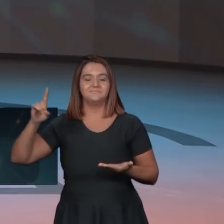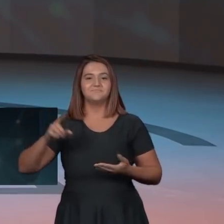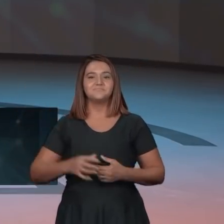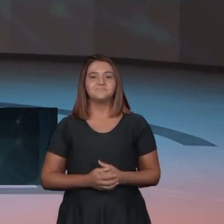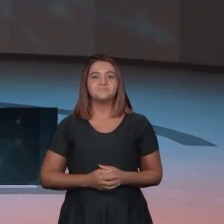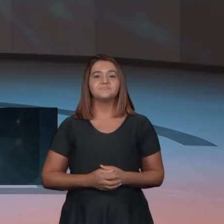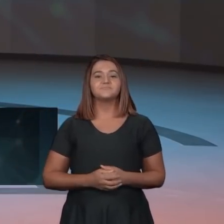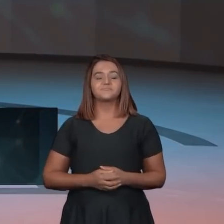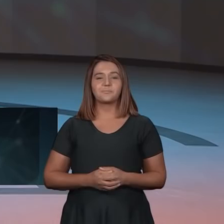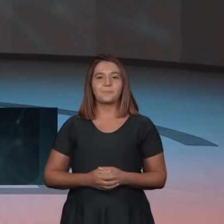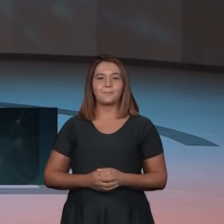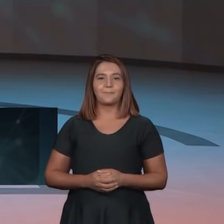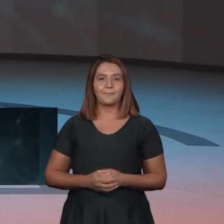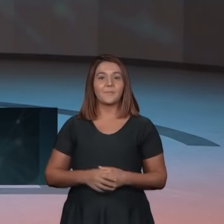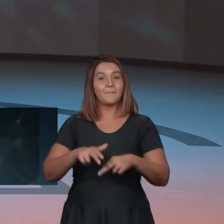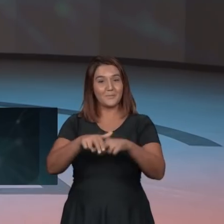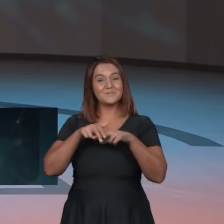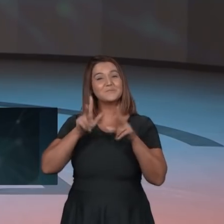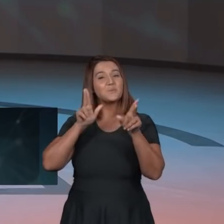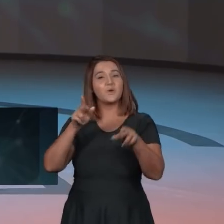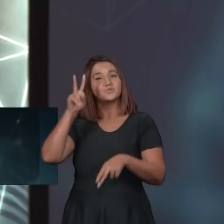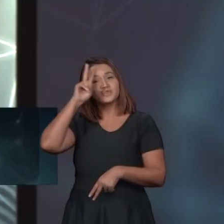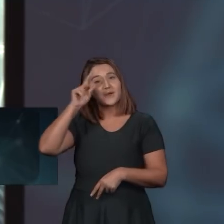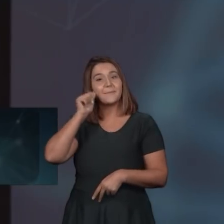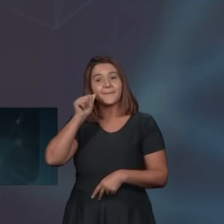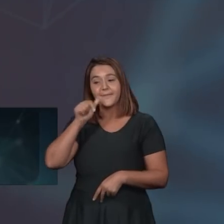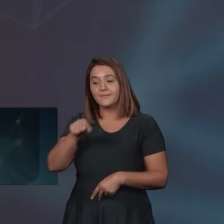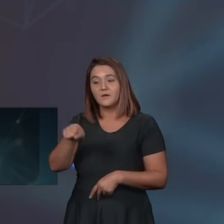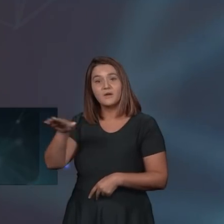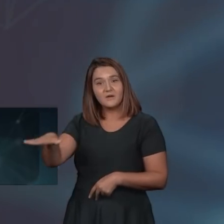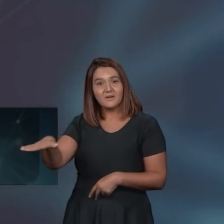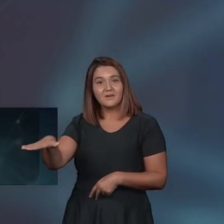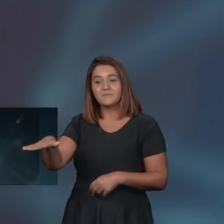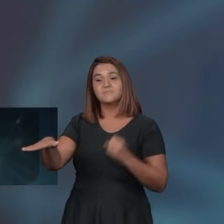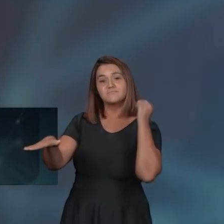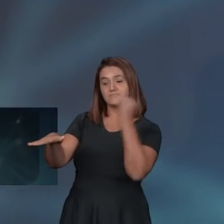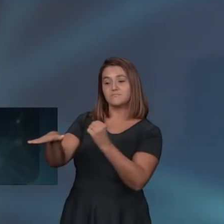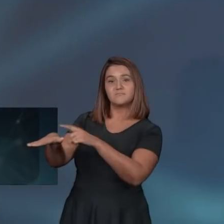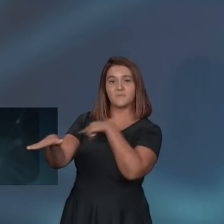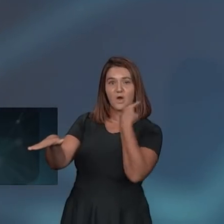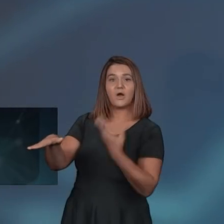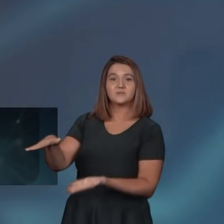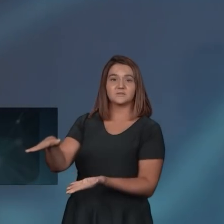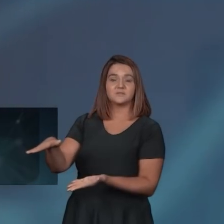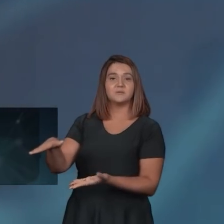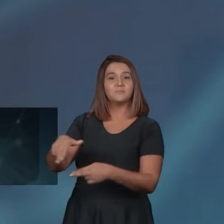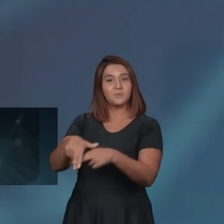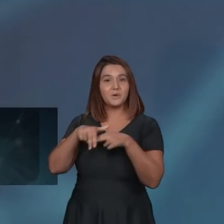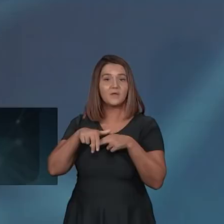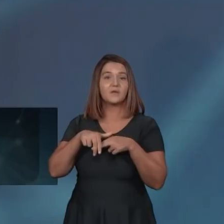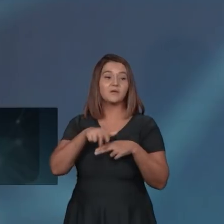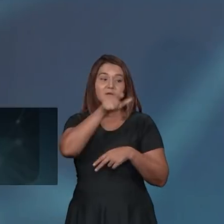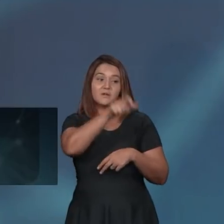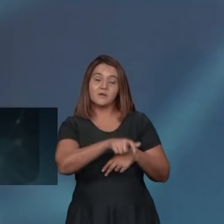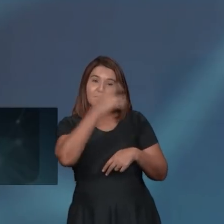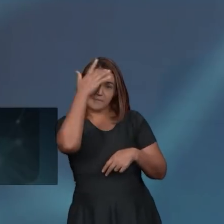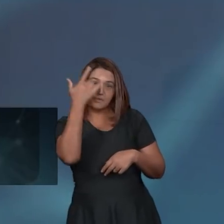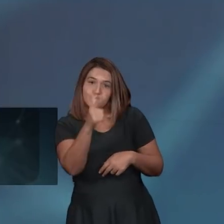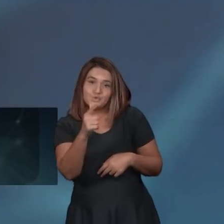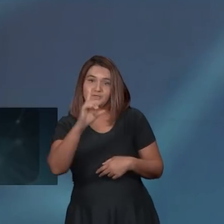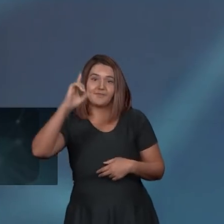início dessa palestra. Agora, tudo isso também está ligado a uma fala da teologia que ela é bem controversa, a questão